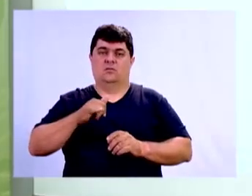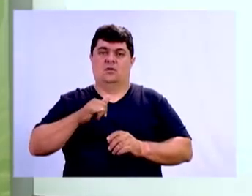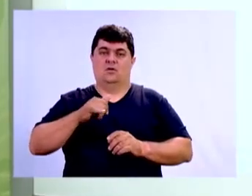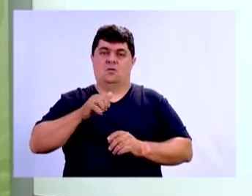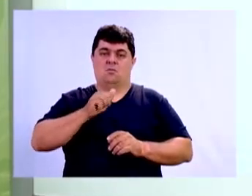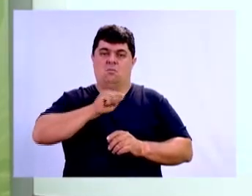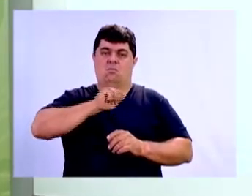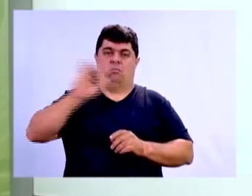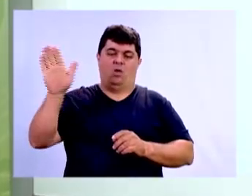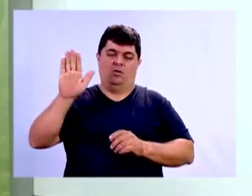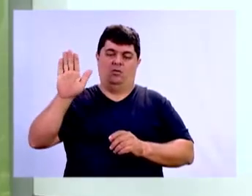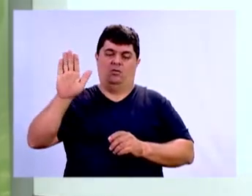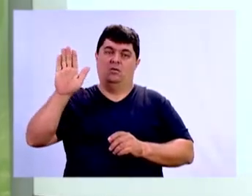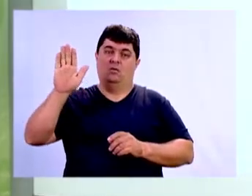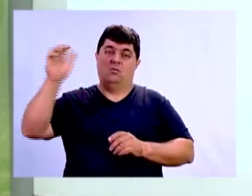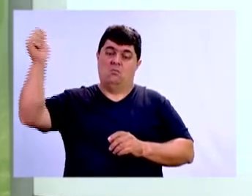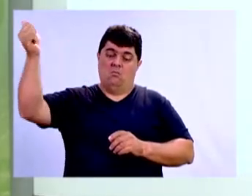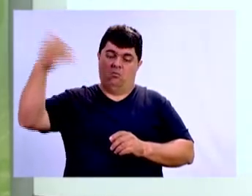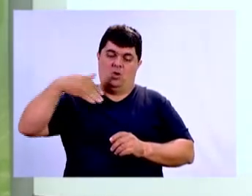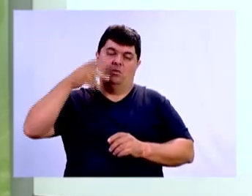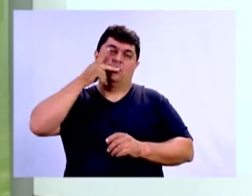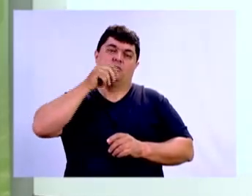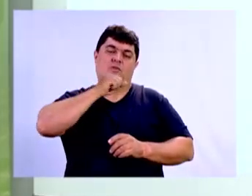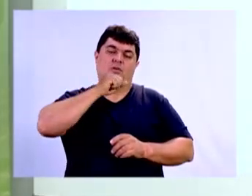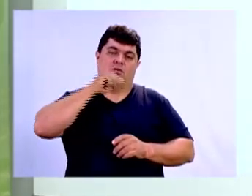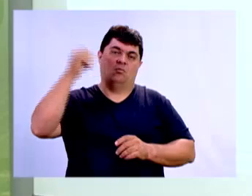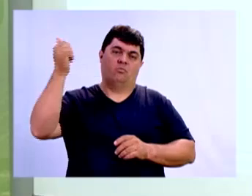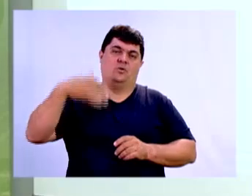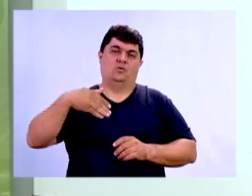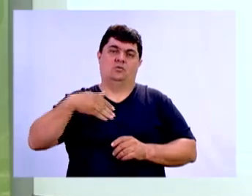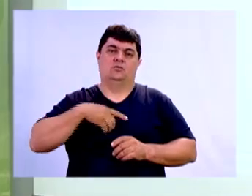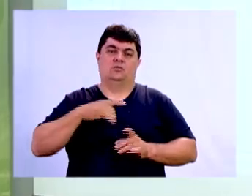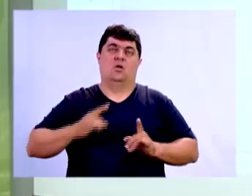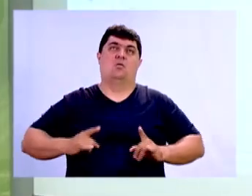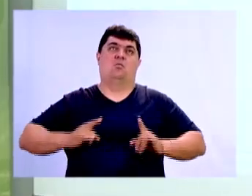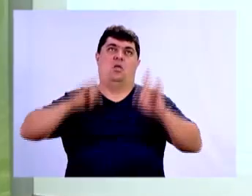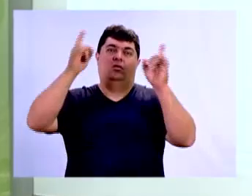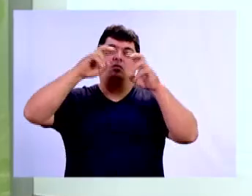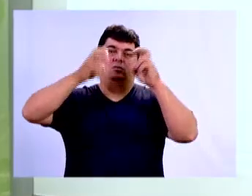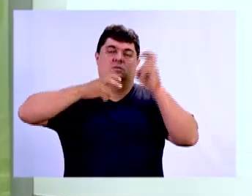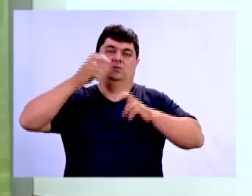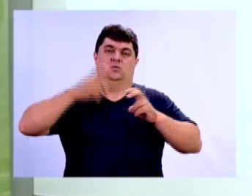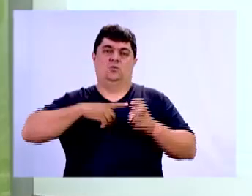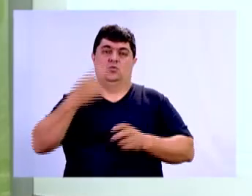Velho. Quer dizer, um prédio do Google que está os computadores onde servem a gente,